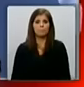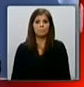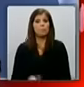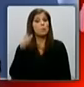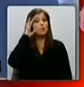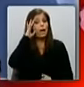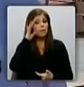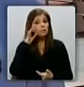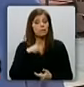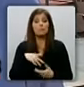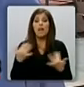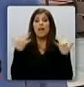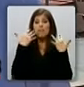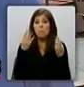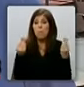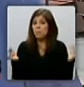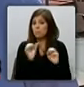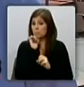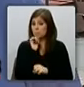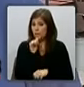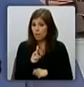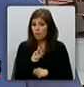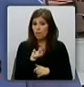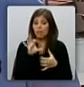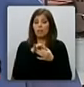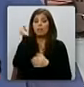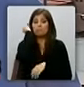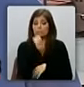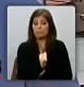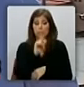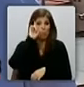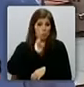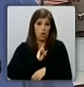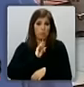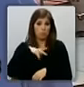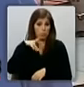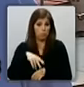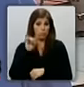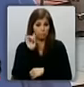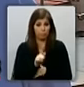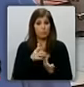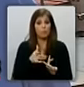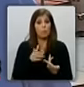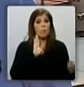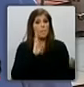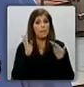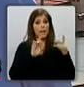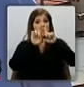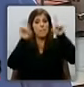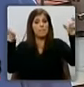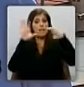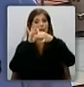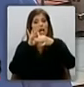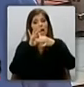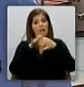muito boa tarde ainda não há muitas informações referentes a este assassinato de uma cidadã portuguesa uma funcionária de uma empresa ligada ao